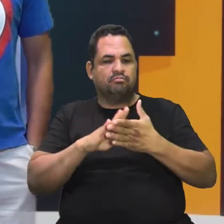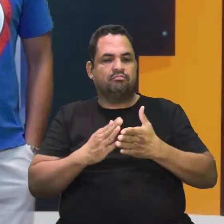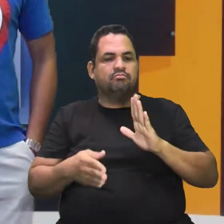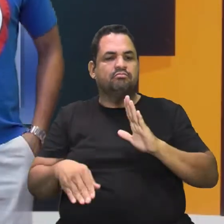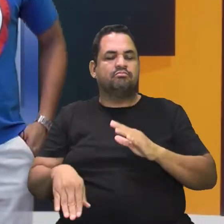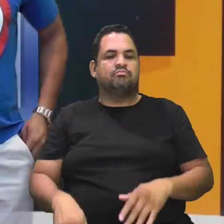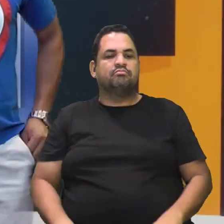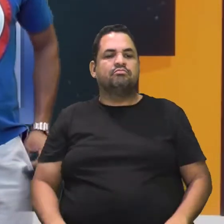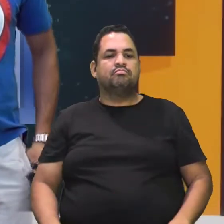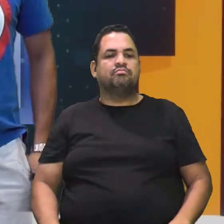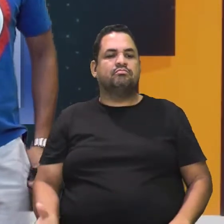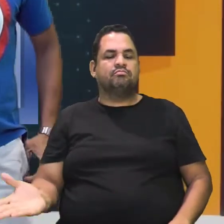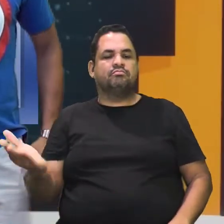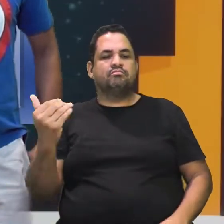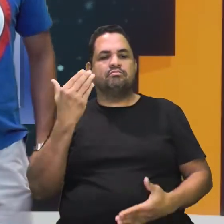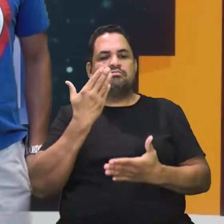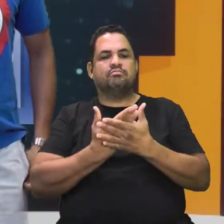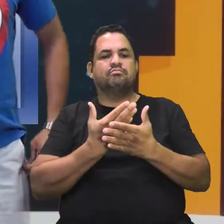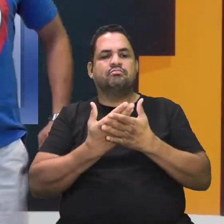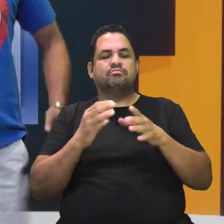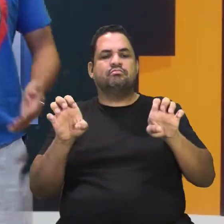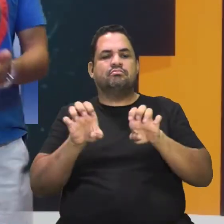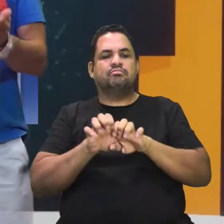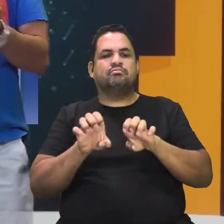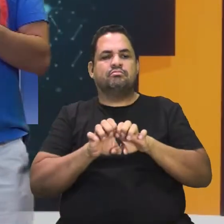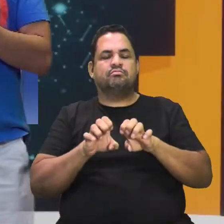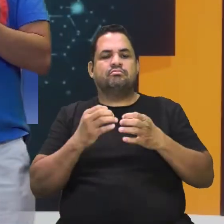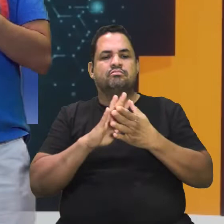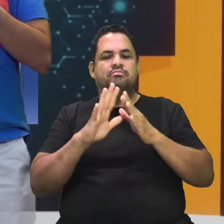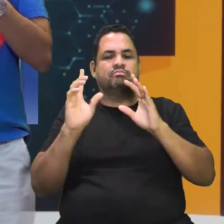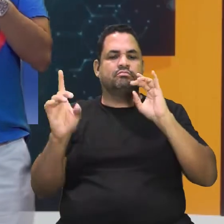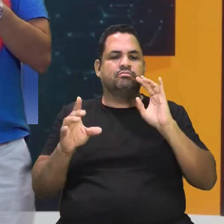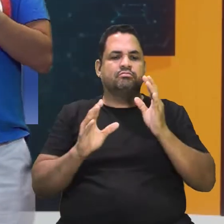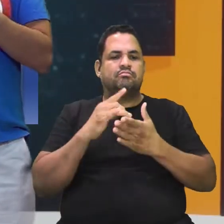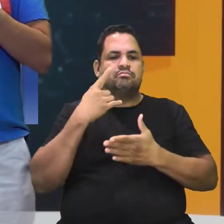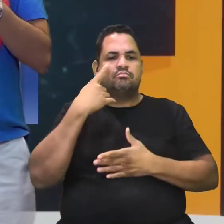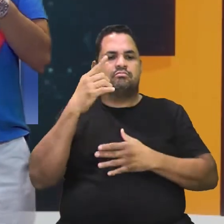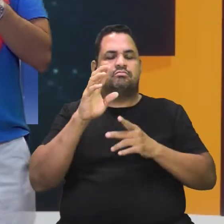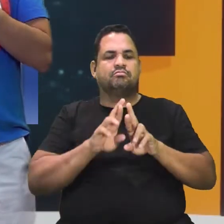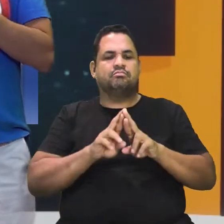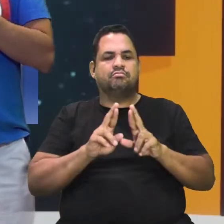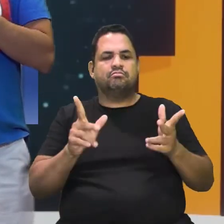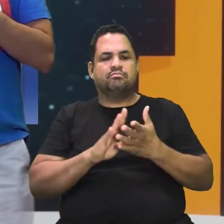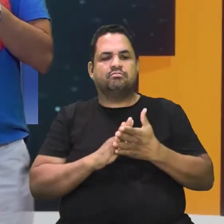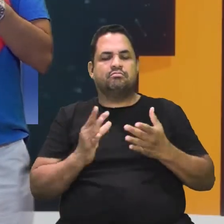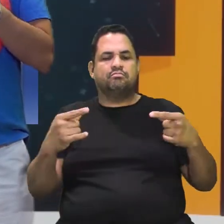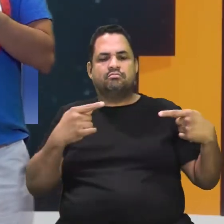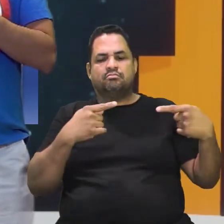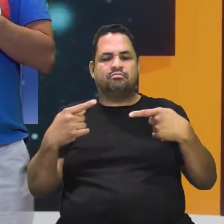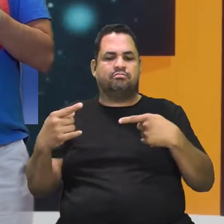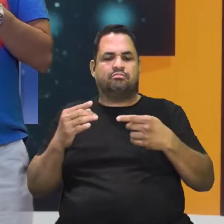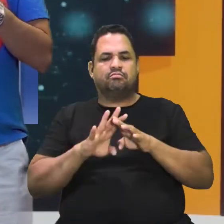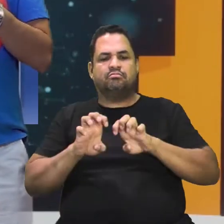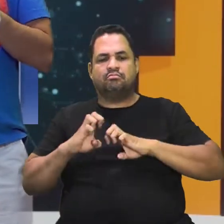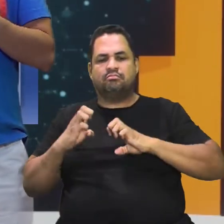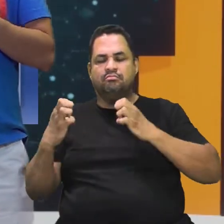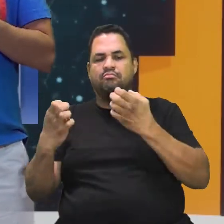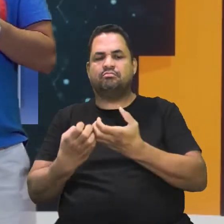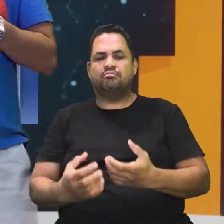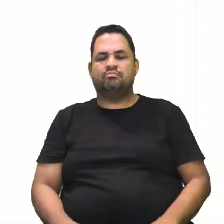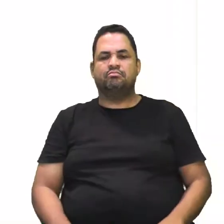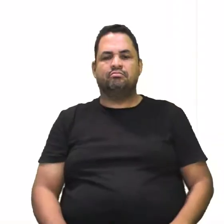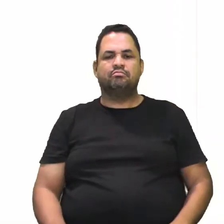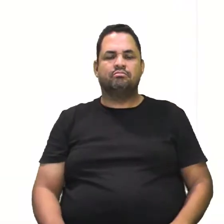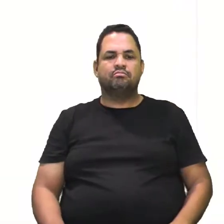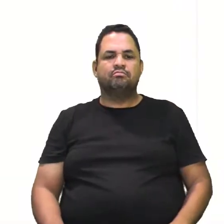sucesso, tá certo? Beleza. Então vamos estudar agora as equações da hipérbole, uma por uma, e você vai ver as diferenças com relação à elipse, tá bom? Olha